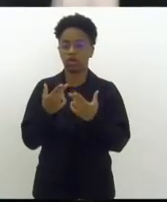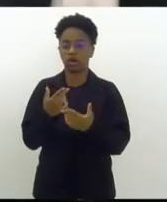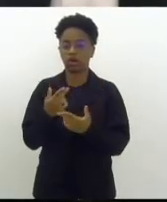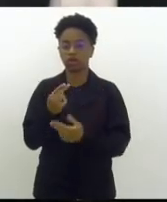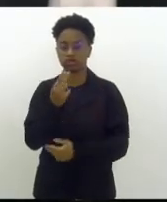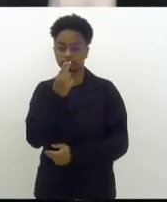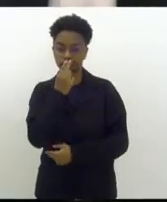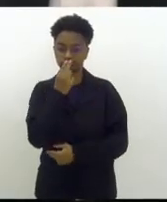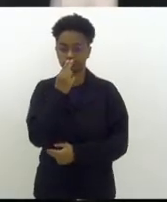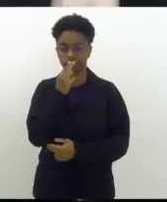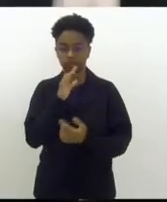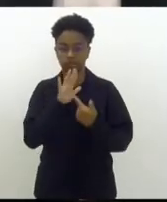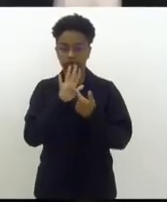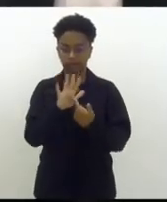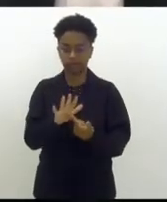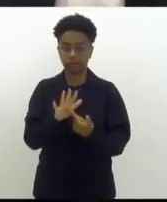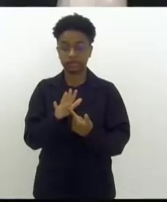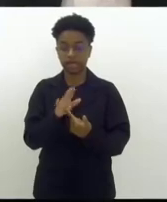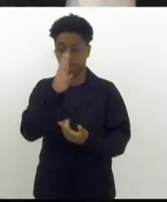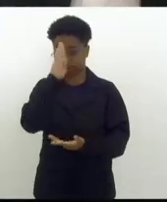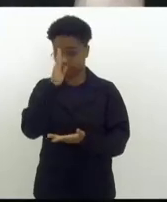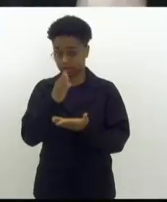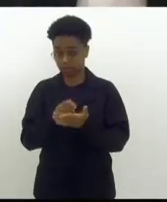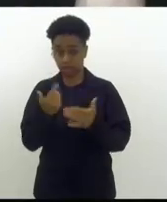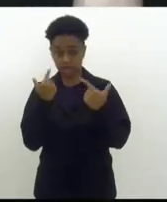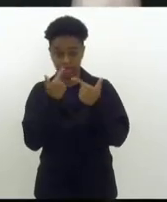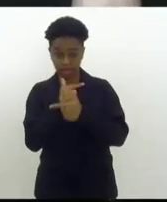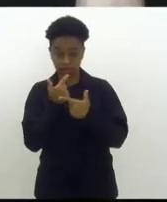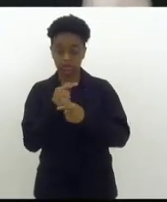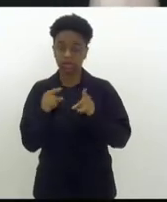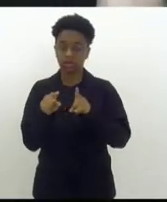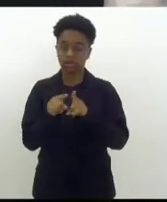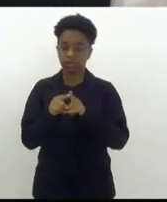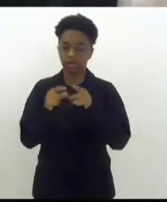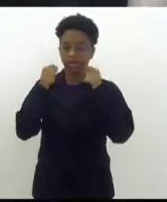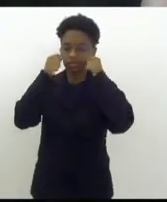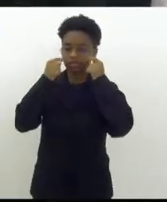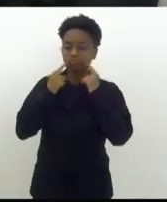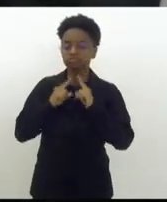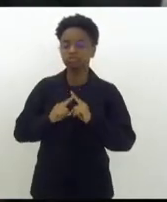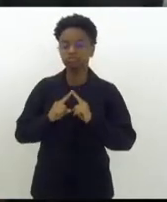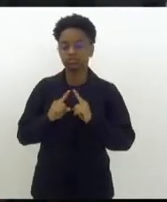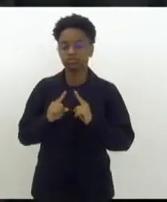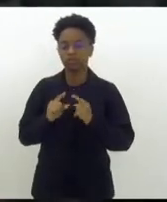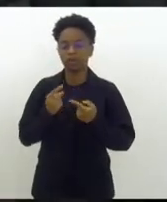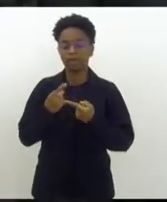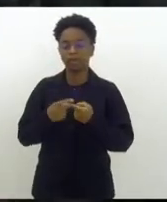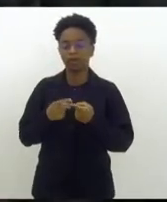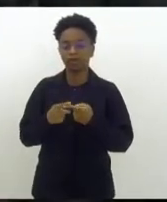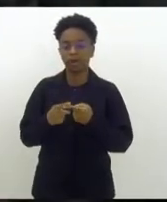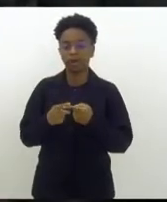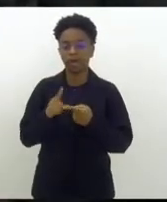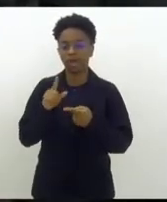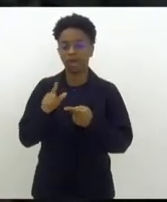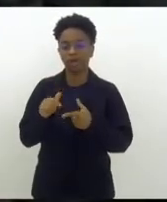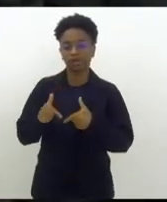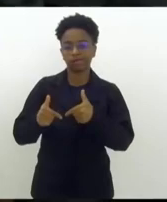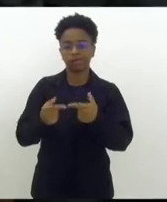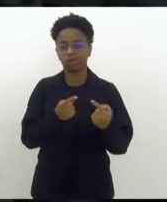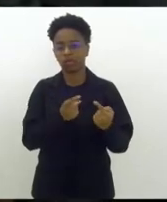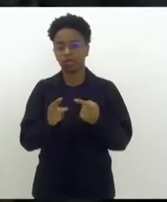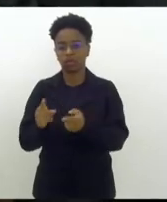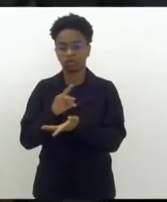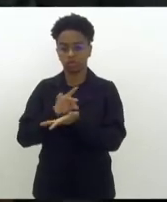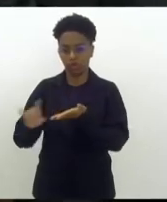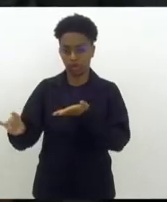ele afirma creio no riso e nas lágrimas como antigo do contra o ódio e